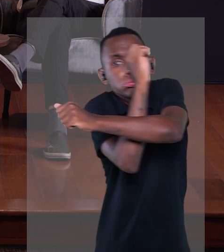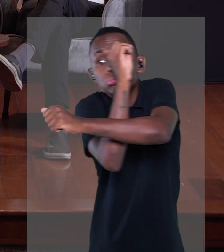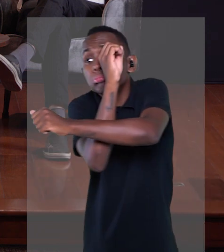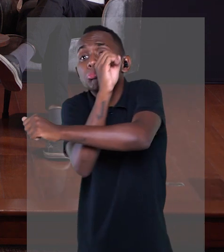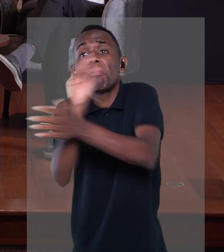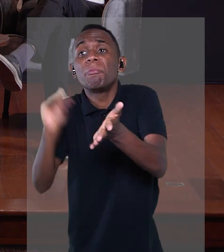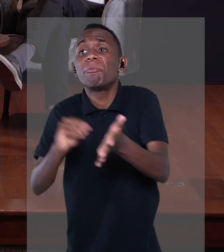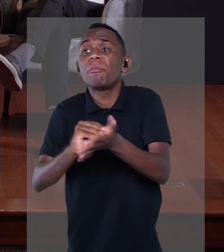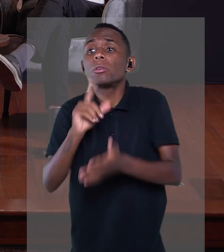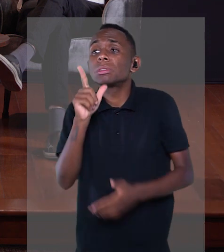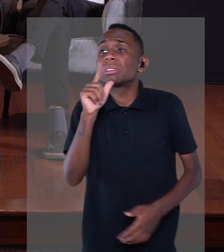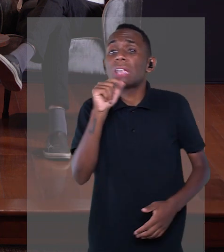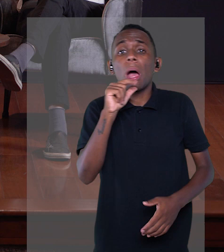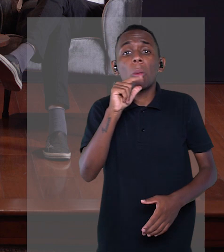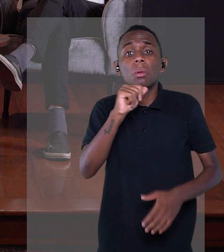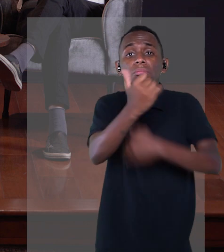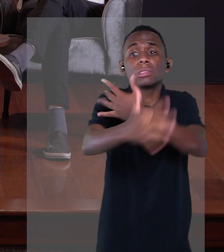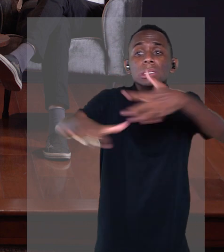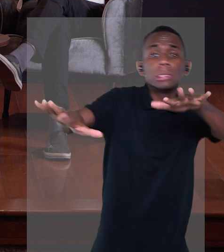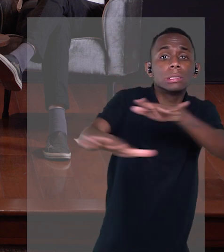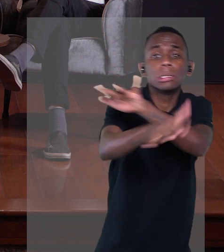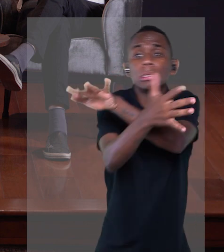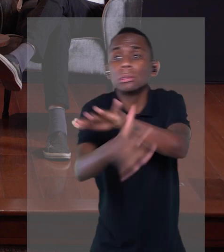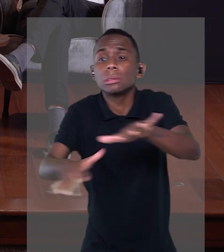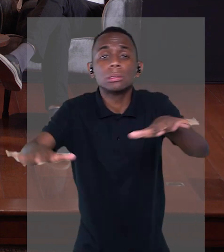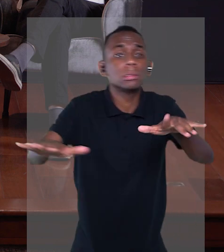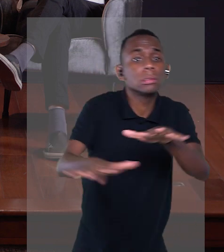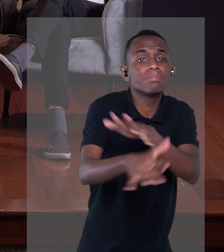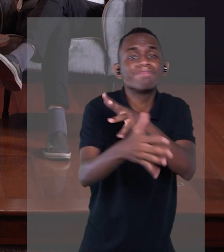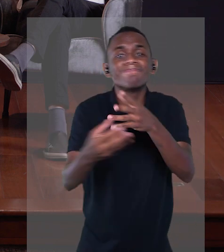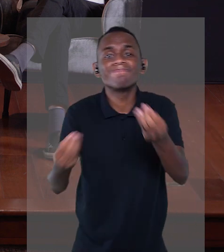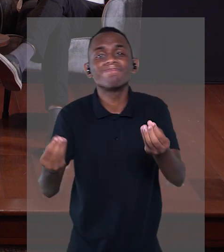água no mar.